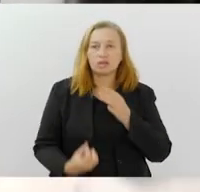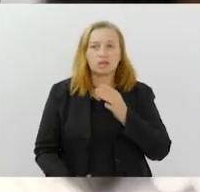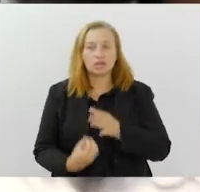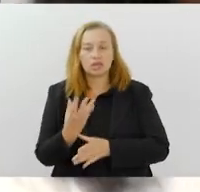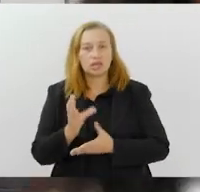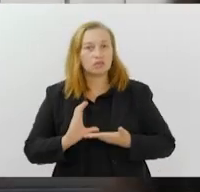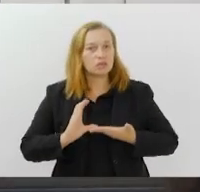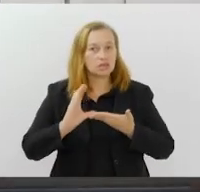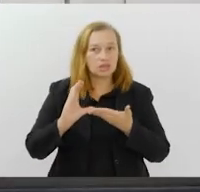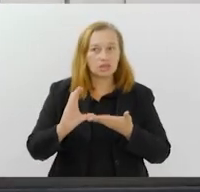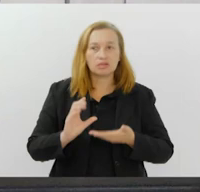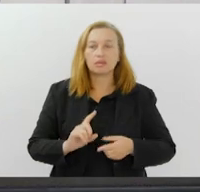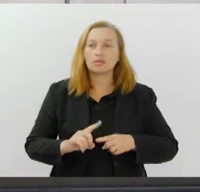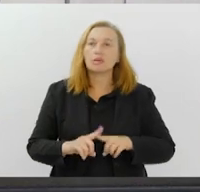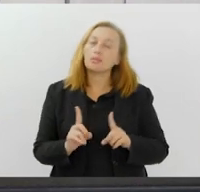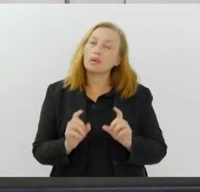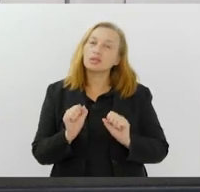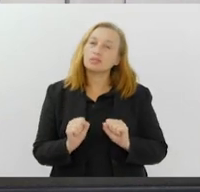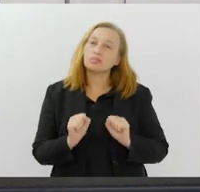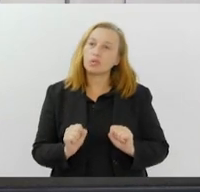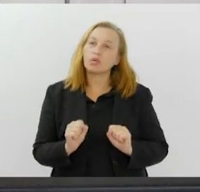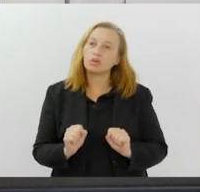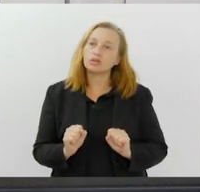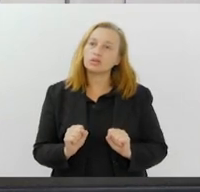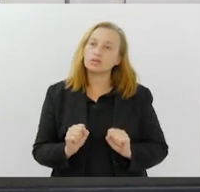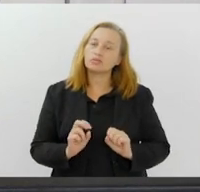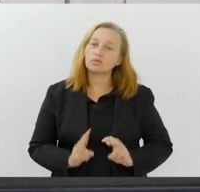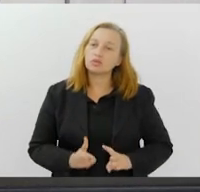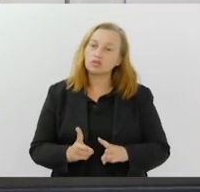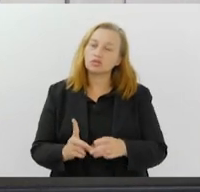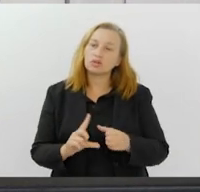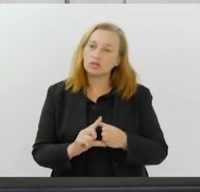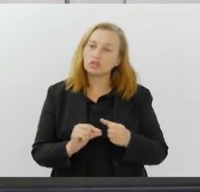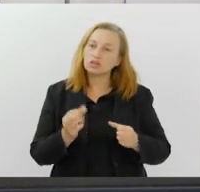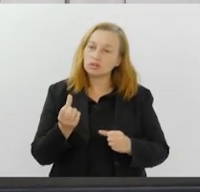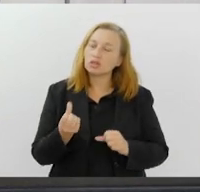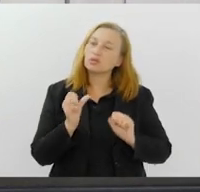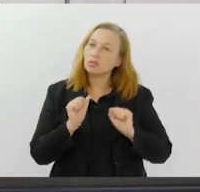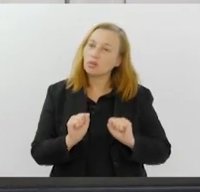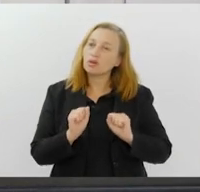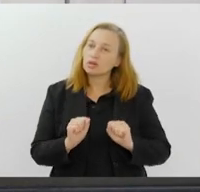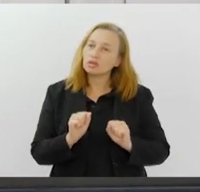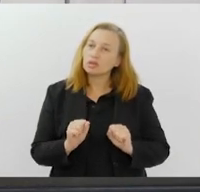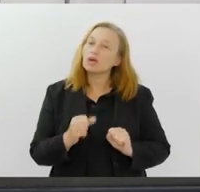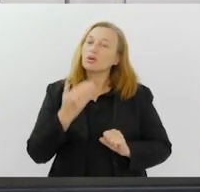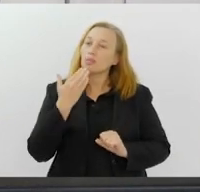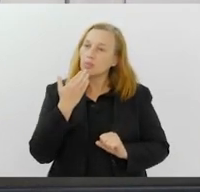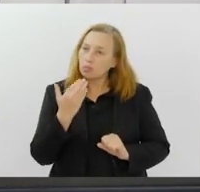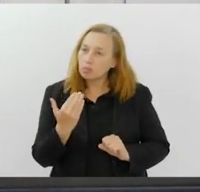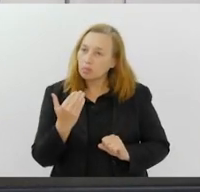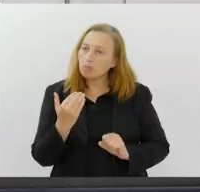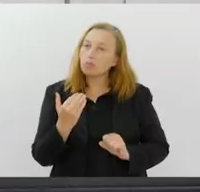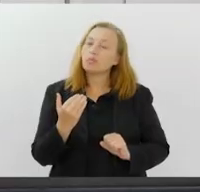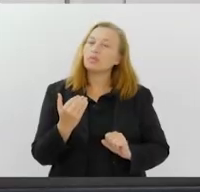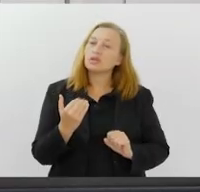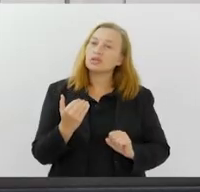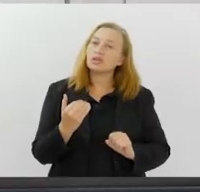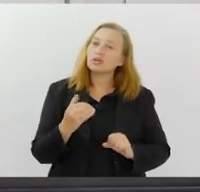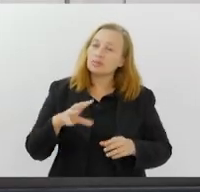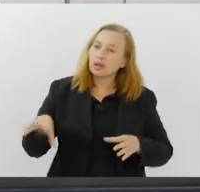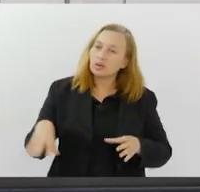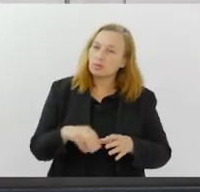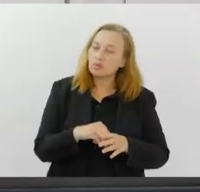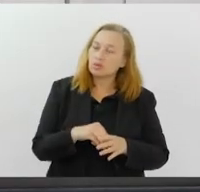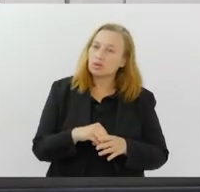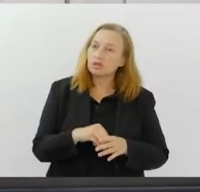conselho mas a gente pode se a gente for manter esse artigo sexto A gente pode dizer poderá ser criado o conselho mantendo